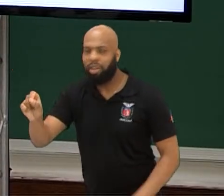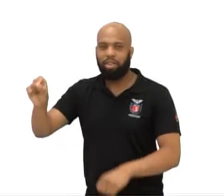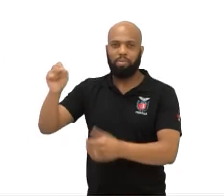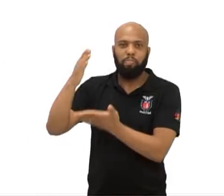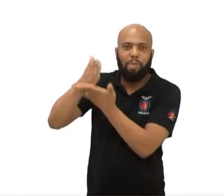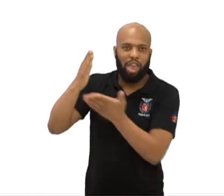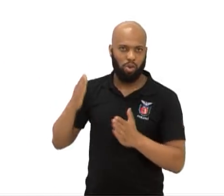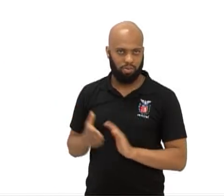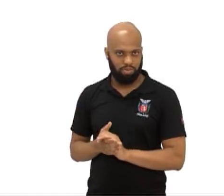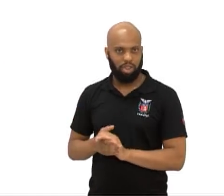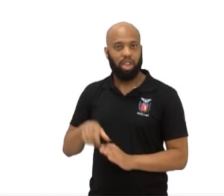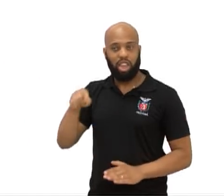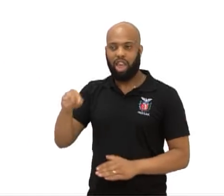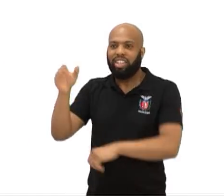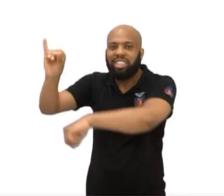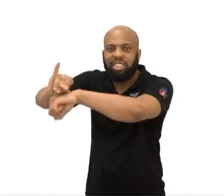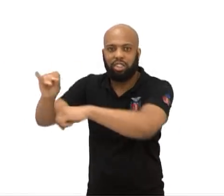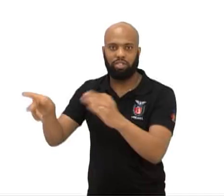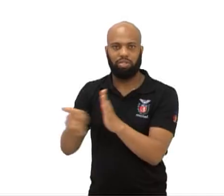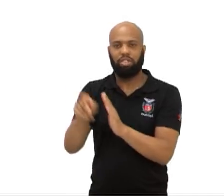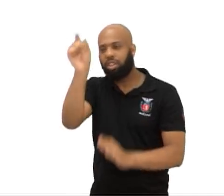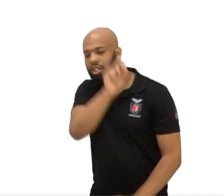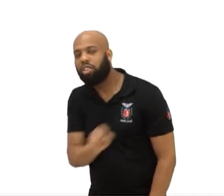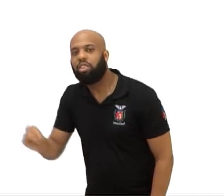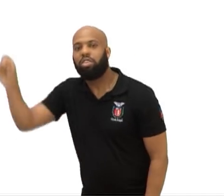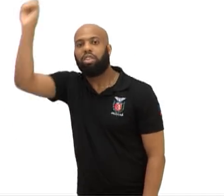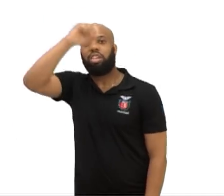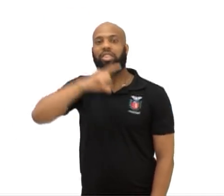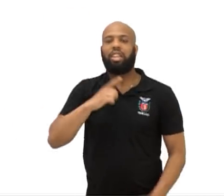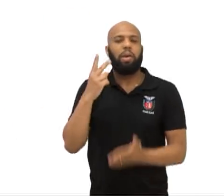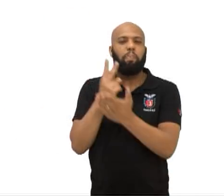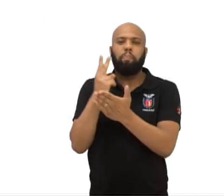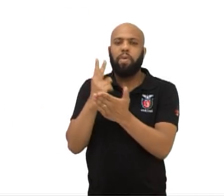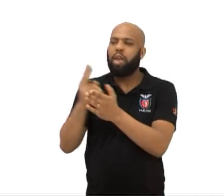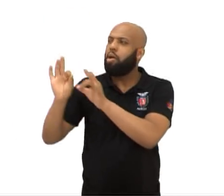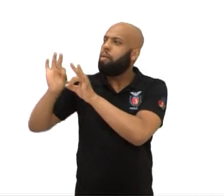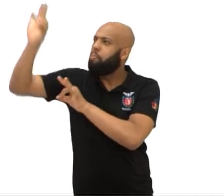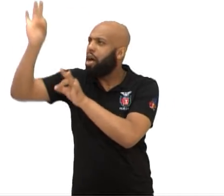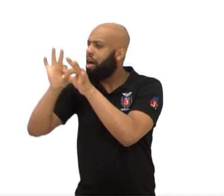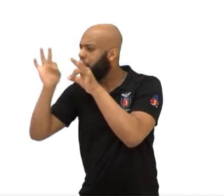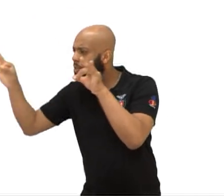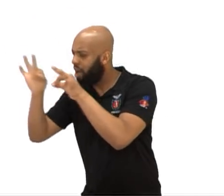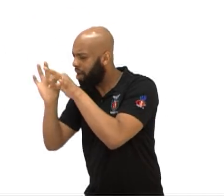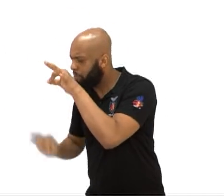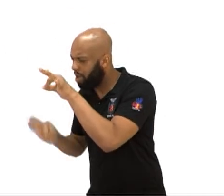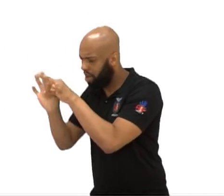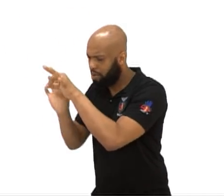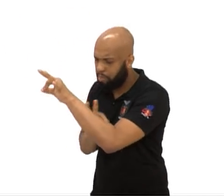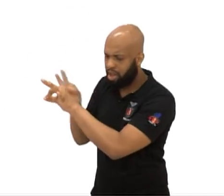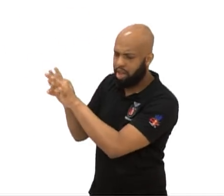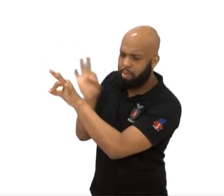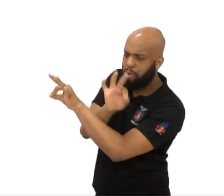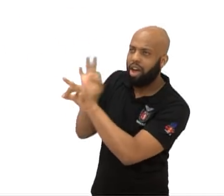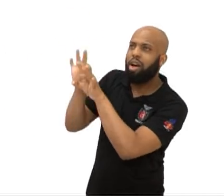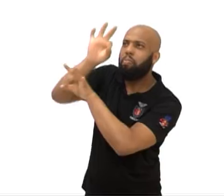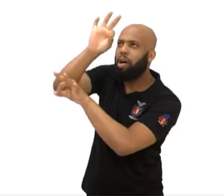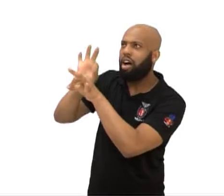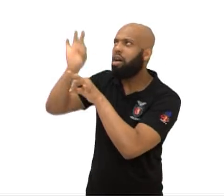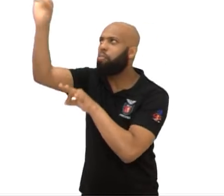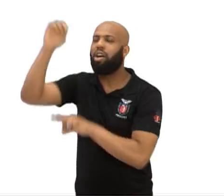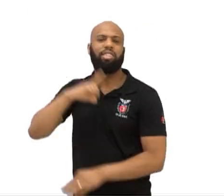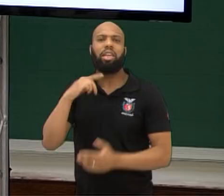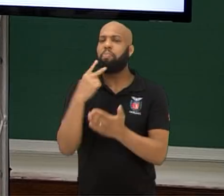um ponto central que é equidistante de todos os pontos da circunferência. Então, ele tem